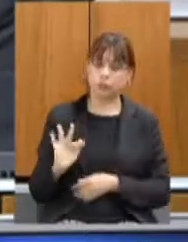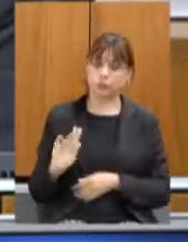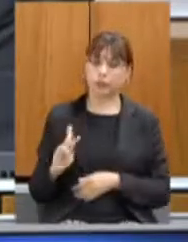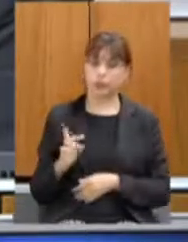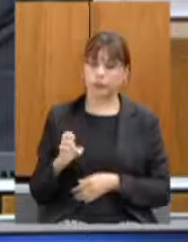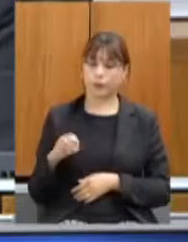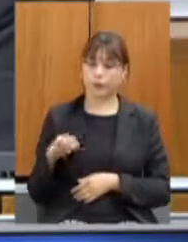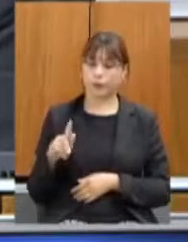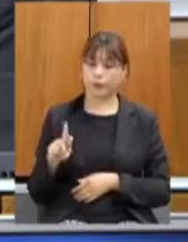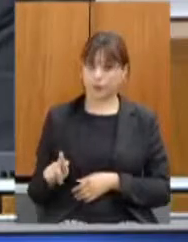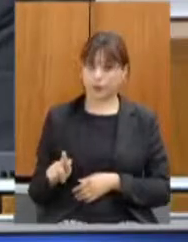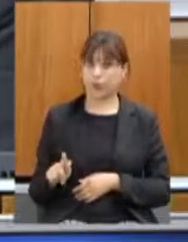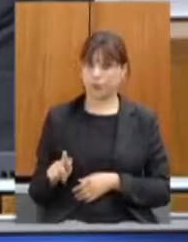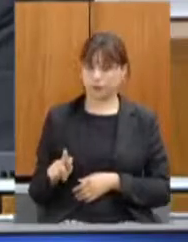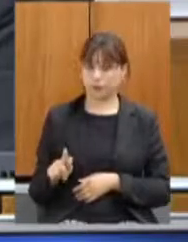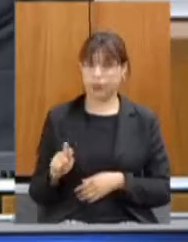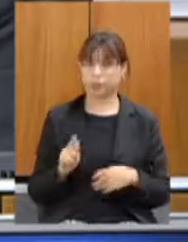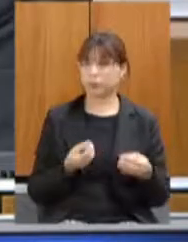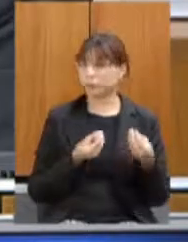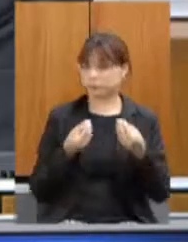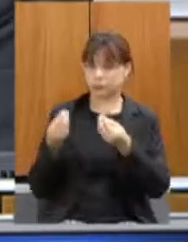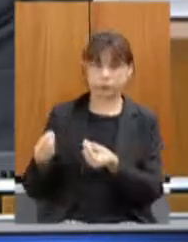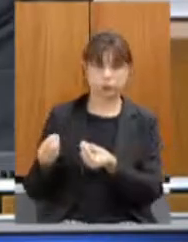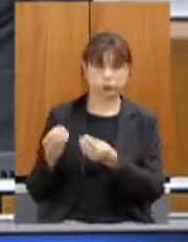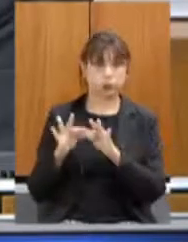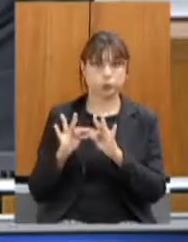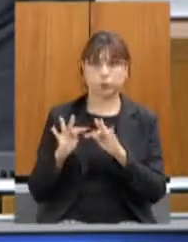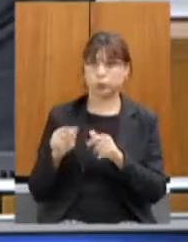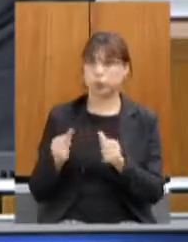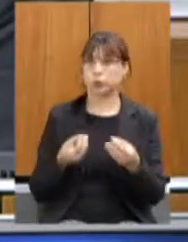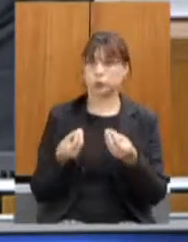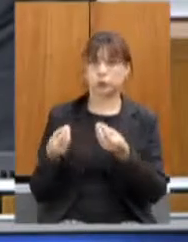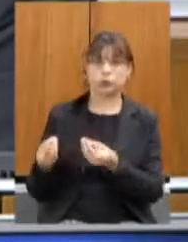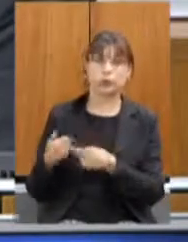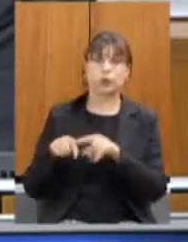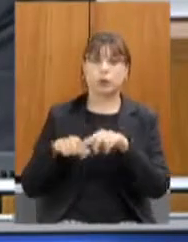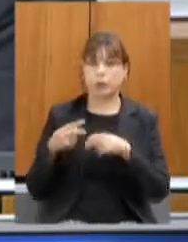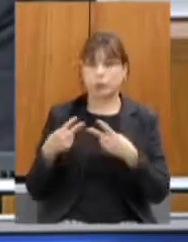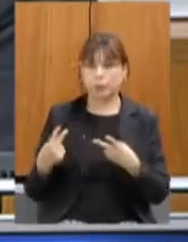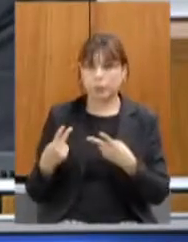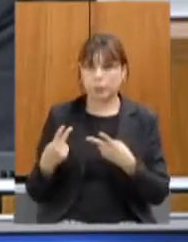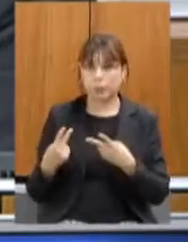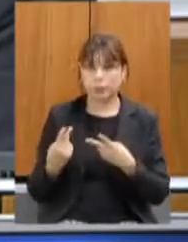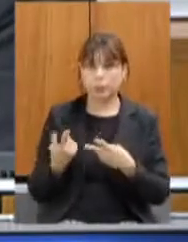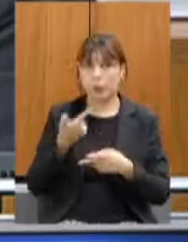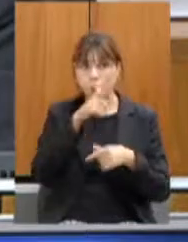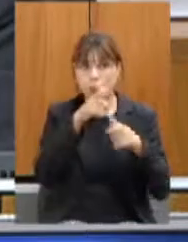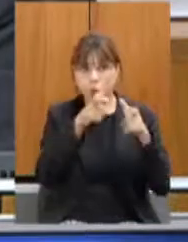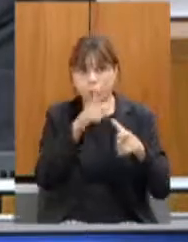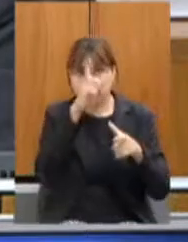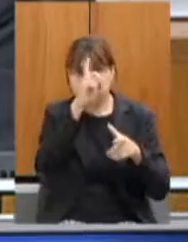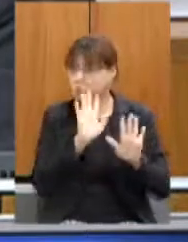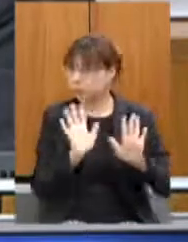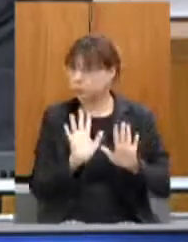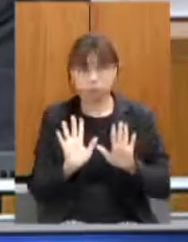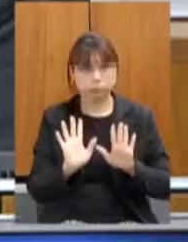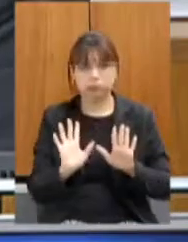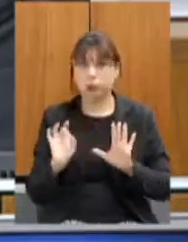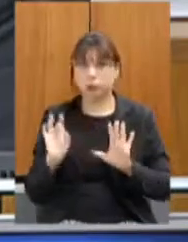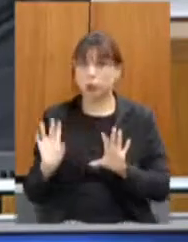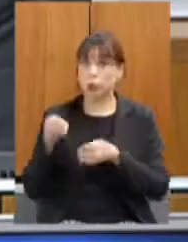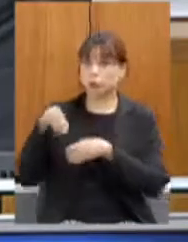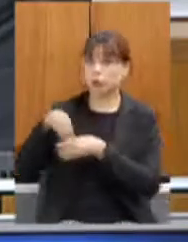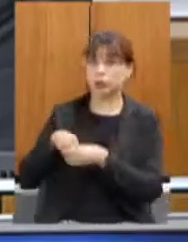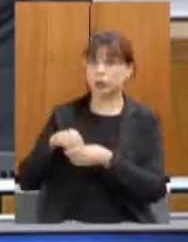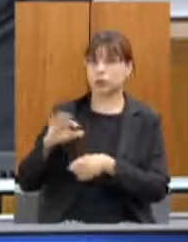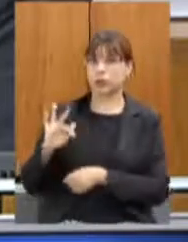continuar na expansão de leite está Central Então não teve nenhum equipamento que foi para fora da fhemig tá isso é importante eu